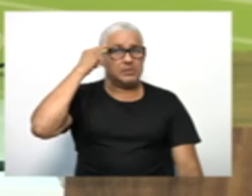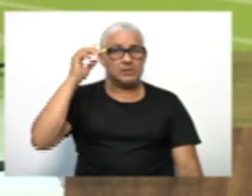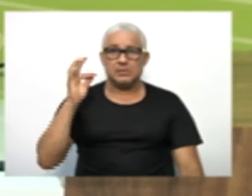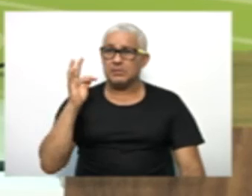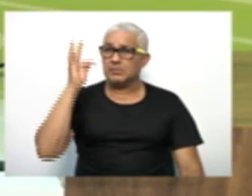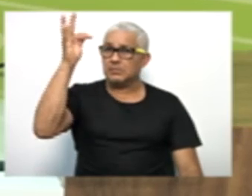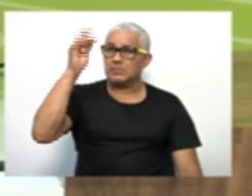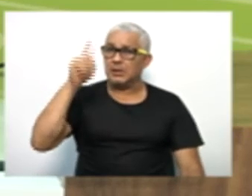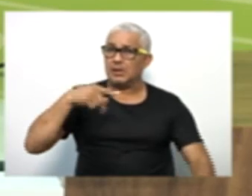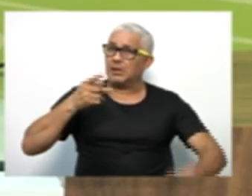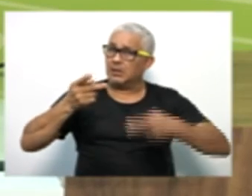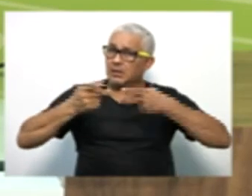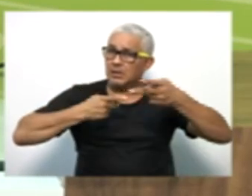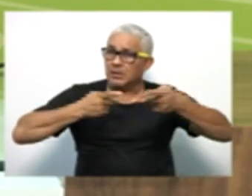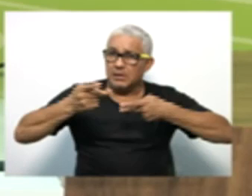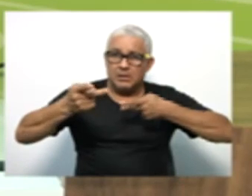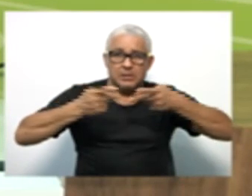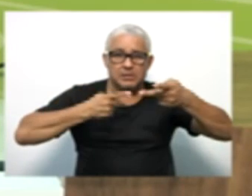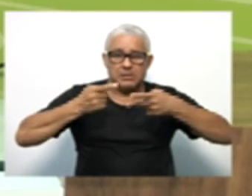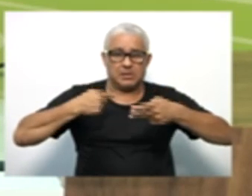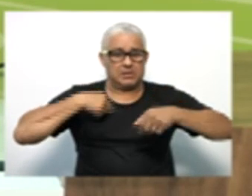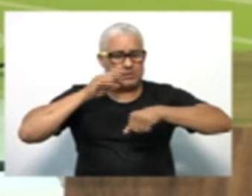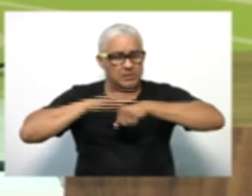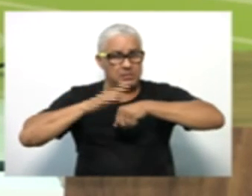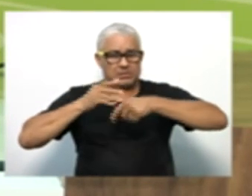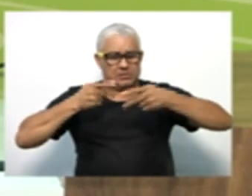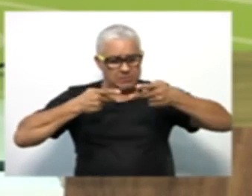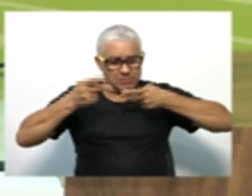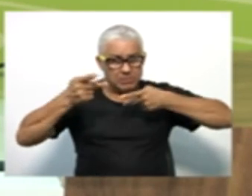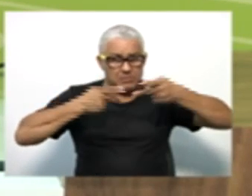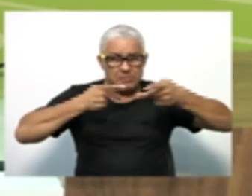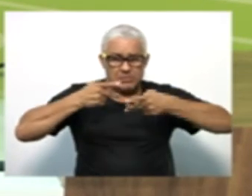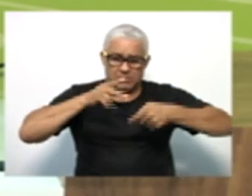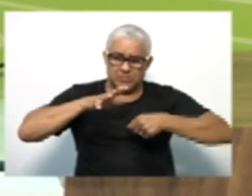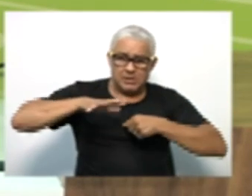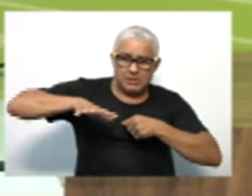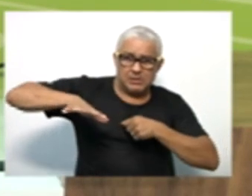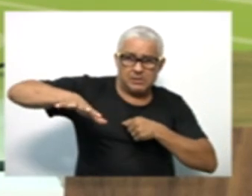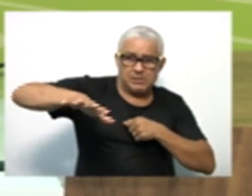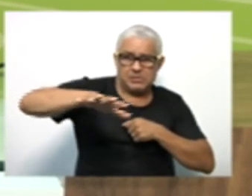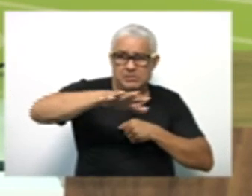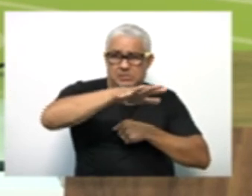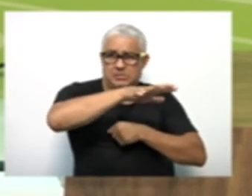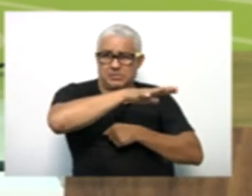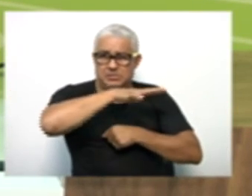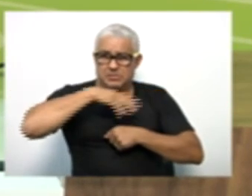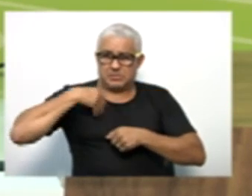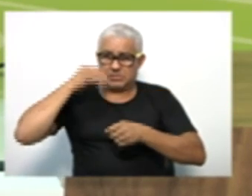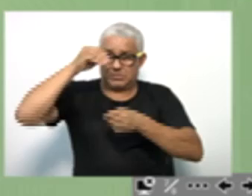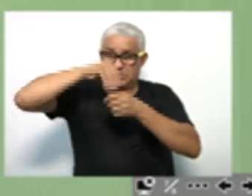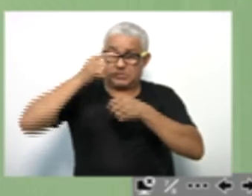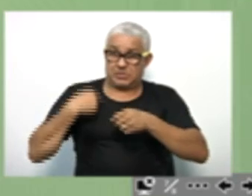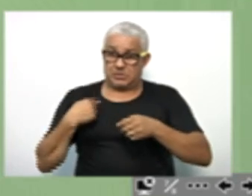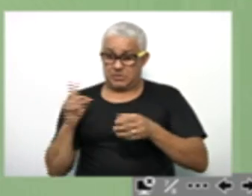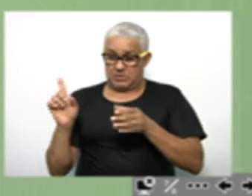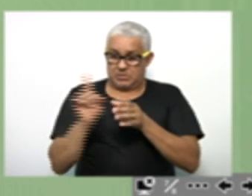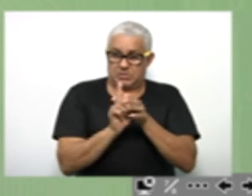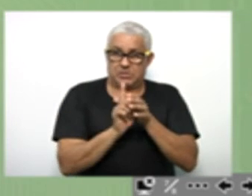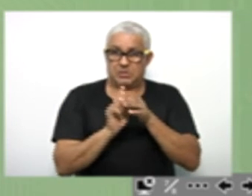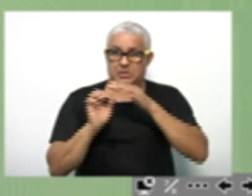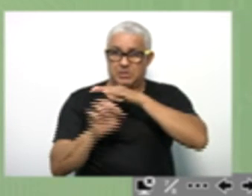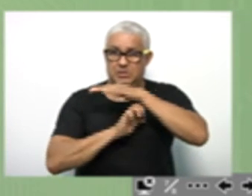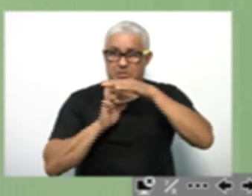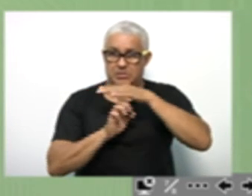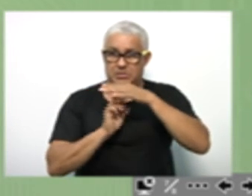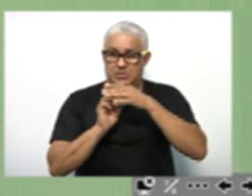do planejamento, tá? Ou seja, eu estou planejando o ambiente na qual eu estou inserido, a empresa está inserida, né? Então eu